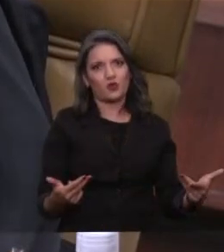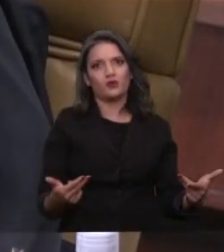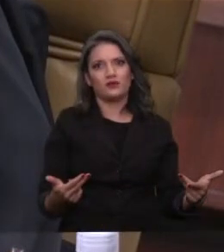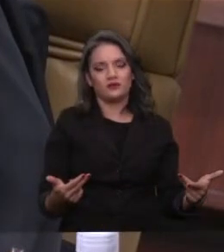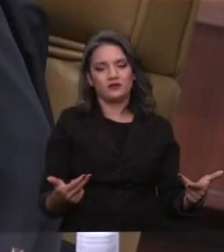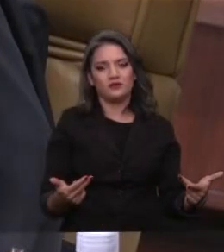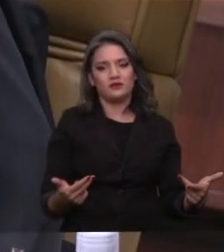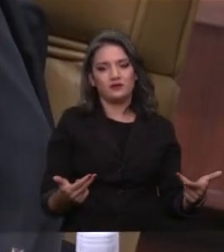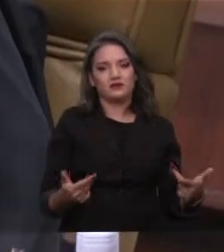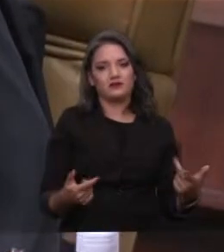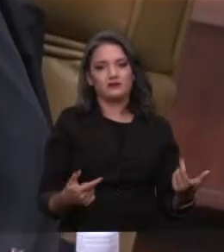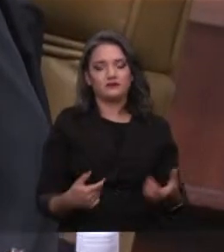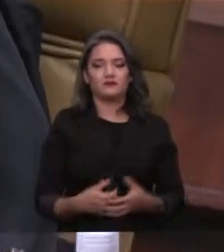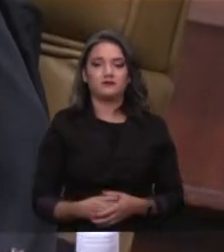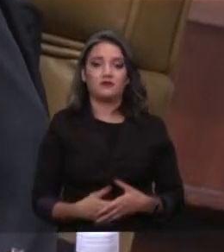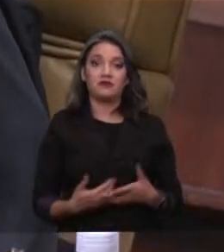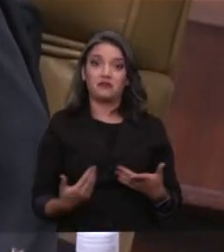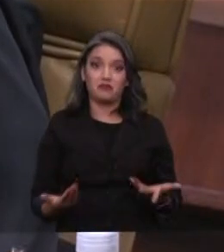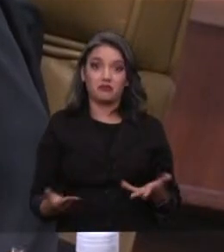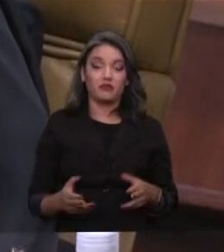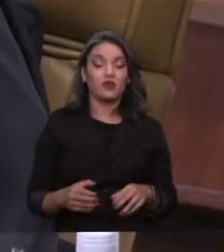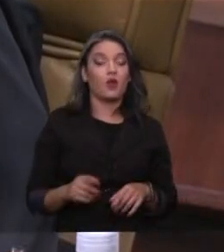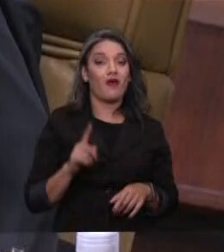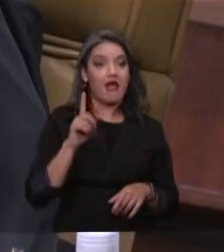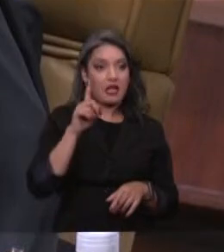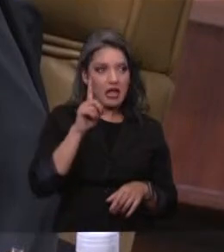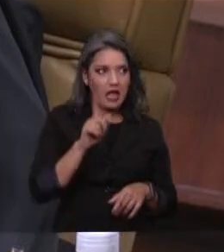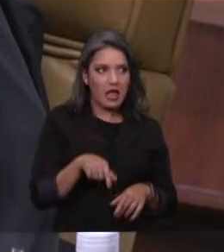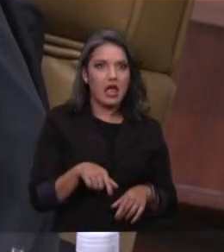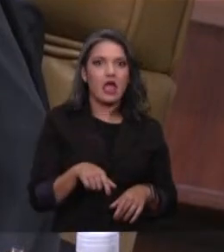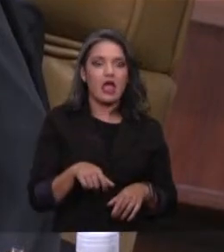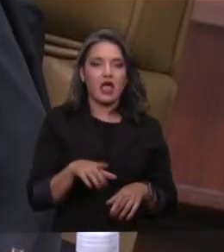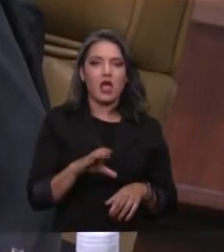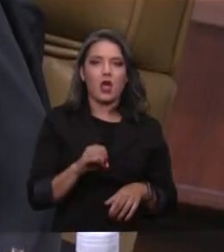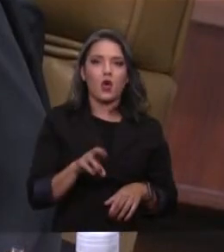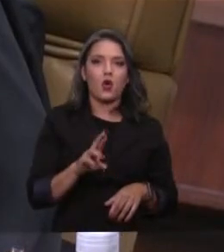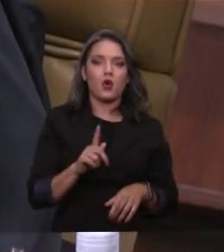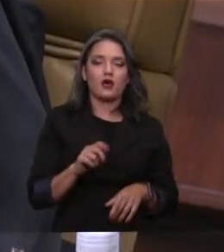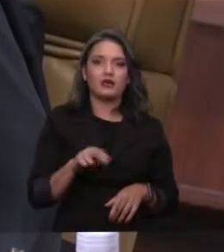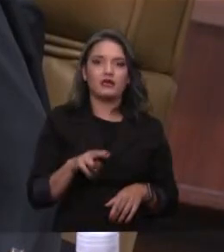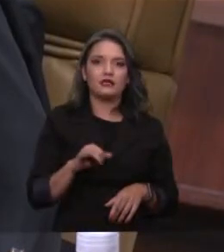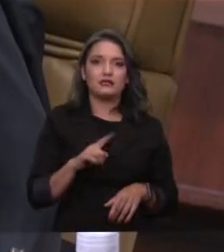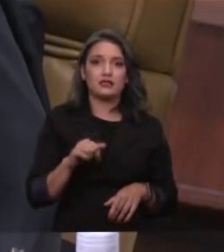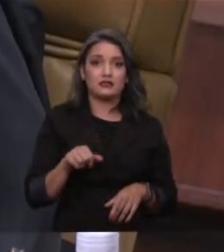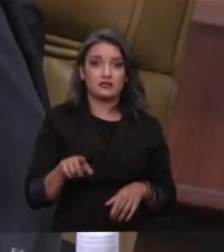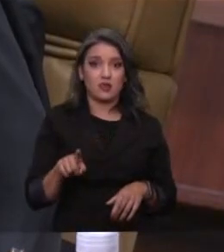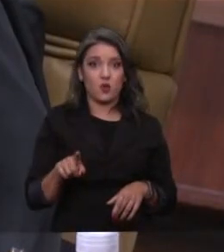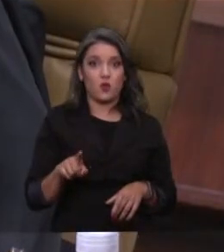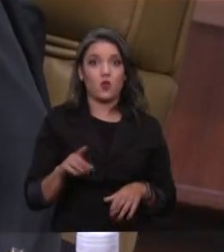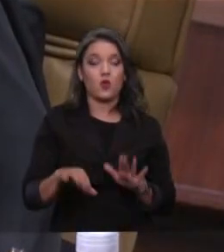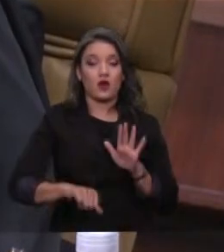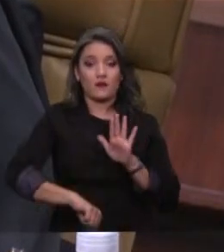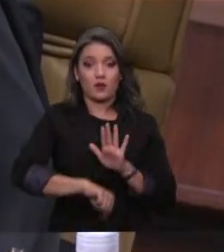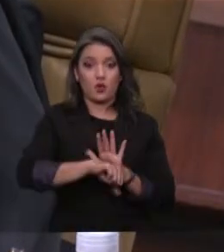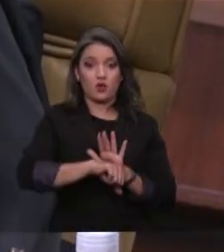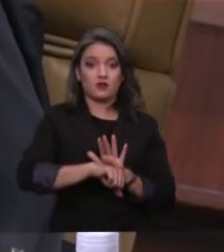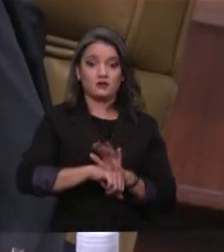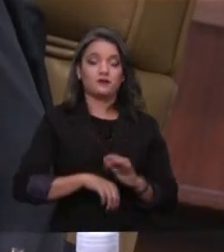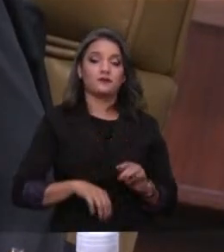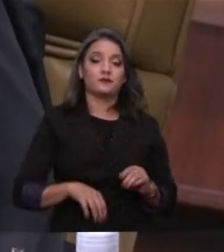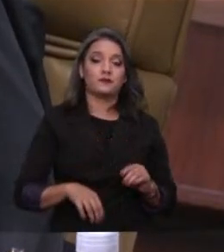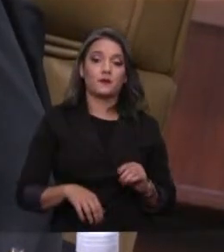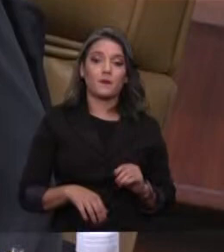natureza. Seria isso que caracterizaria a organização criminosa. Ainda